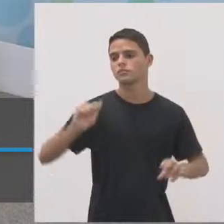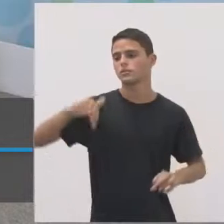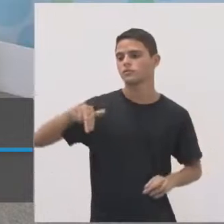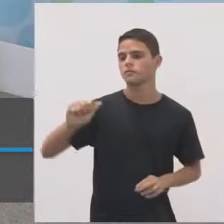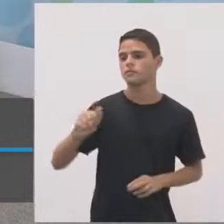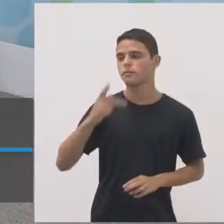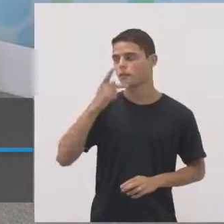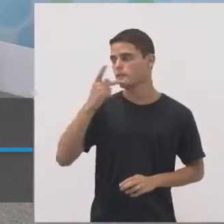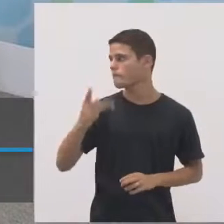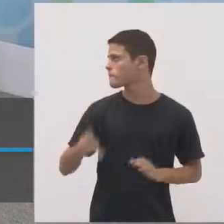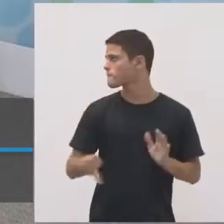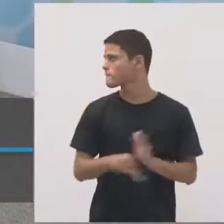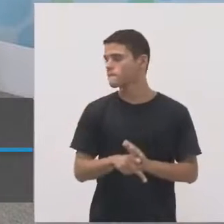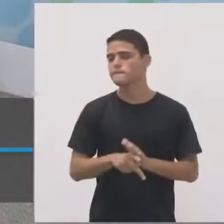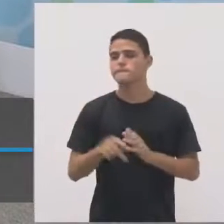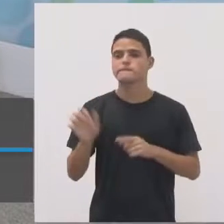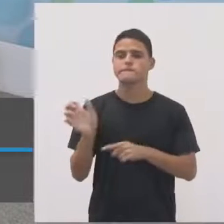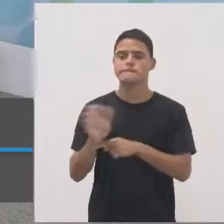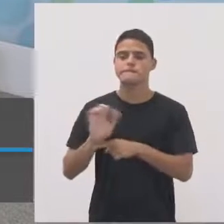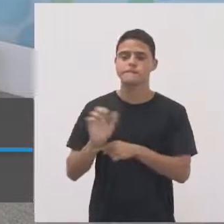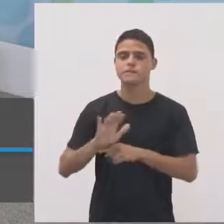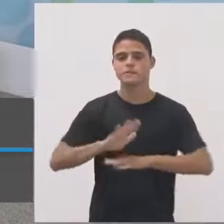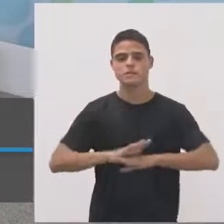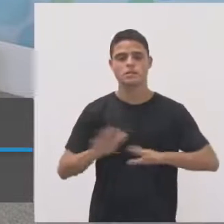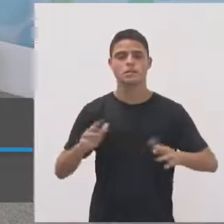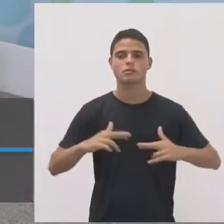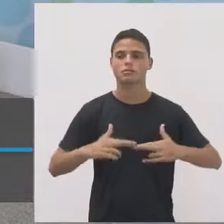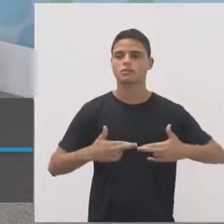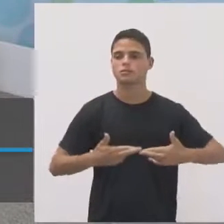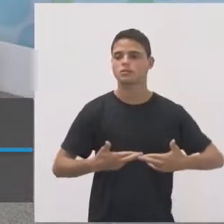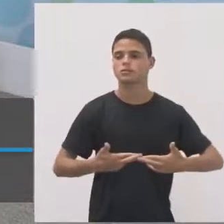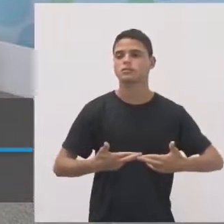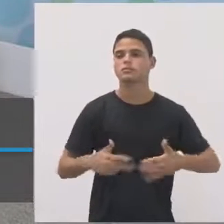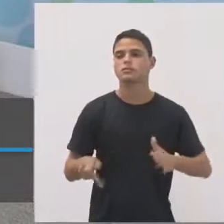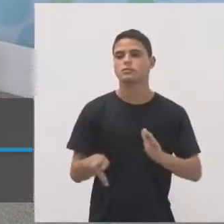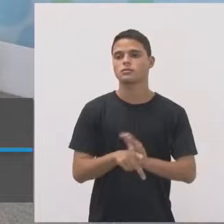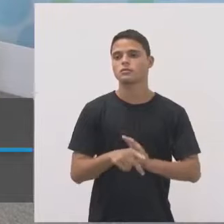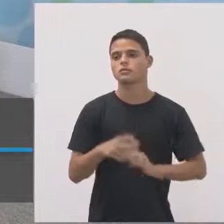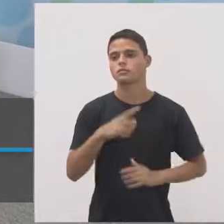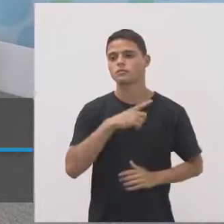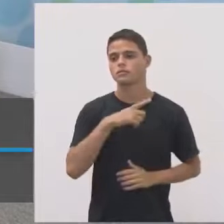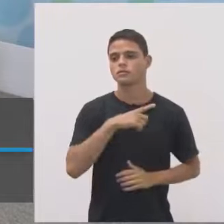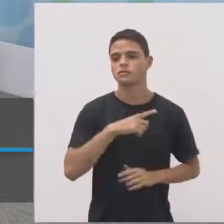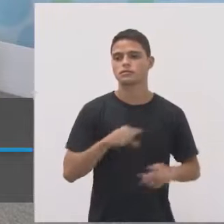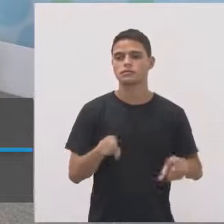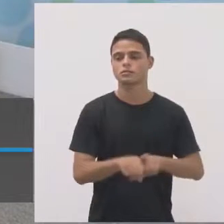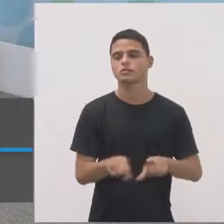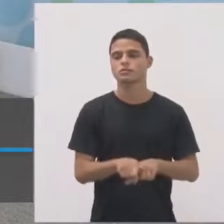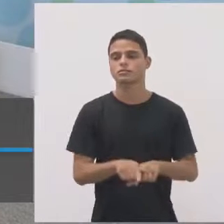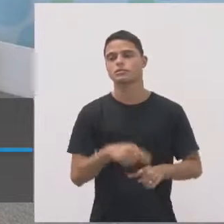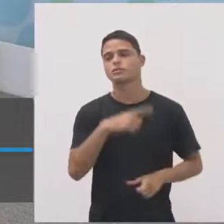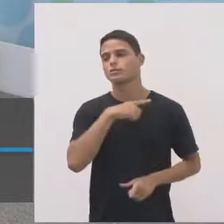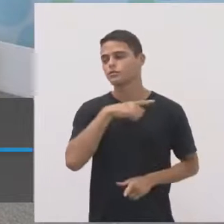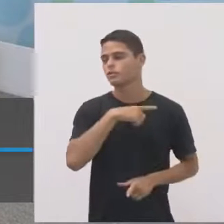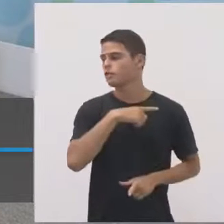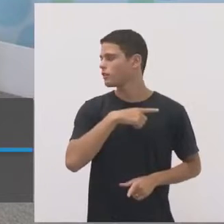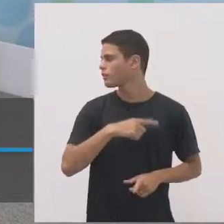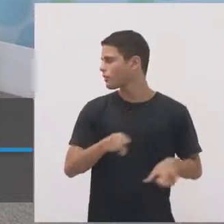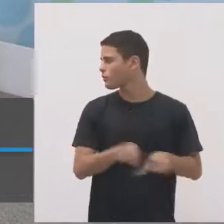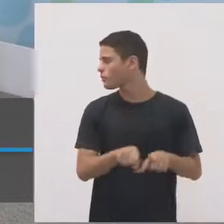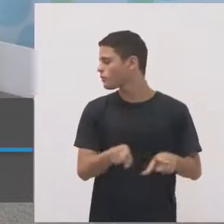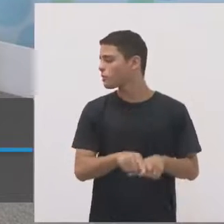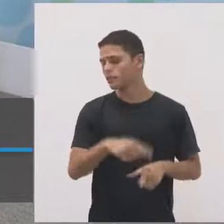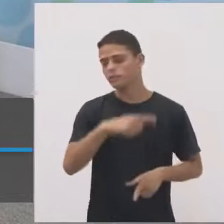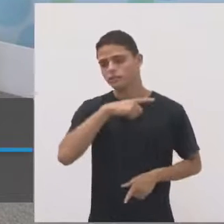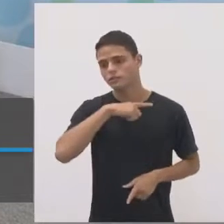compra, gente, que foi pro Estado, não é só para a Secretaria da Educação, tá? A gente tá falando de todas as secretarias, então é uma coisa grande. E quando é